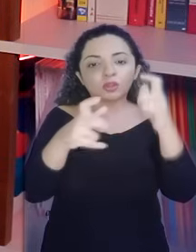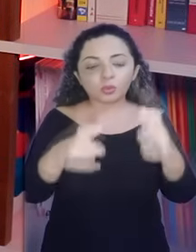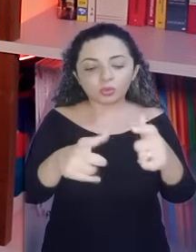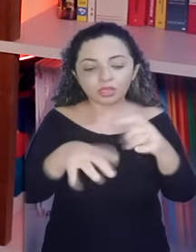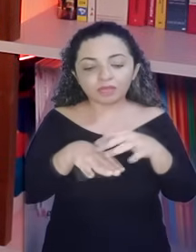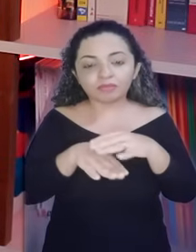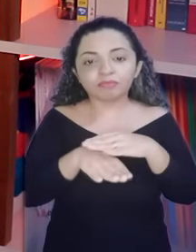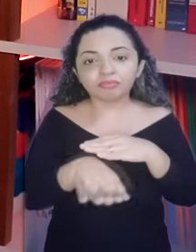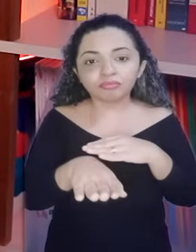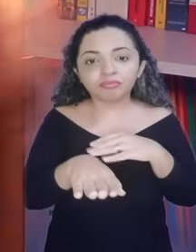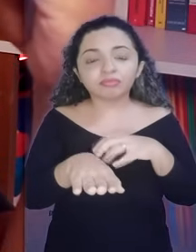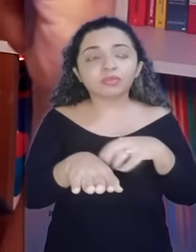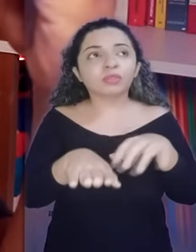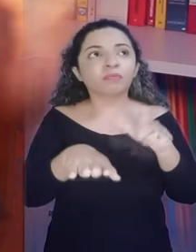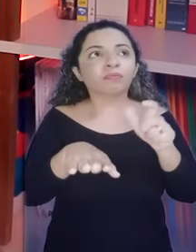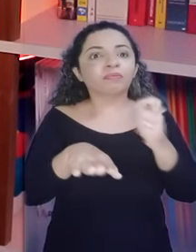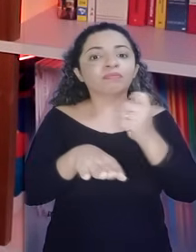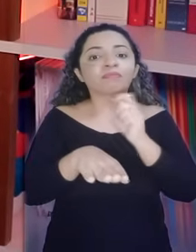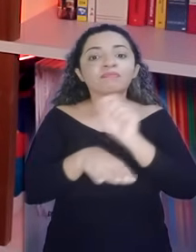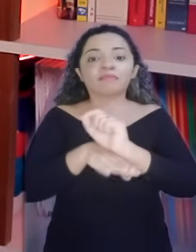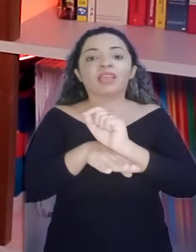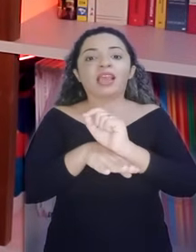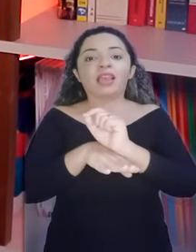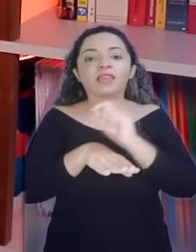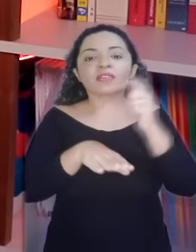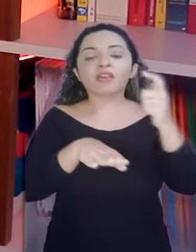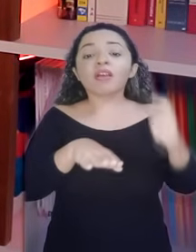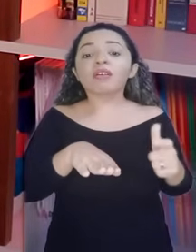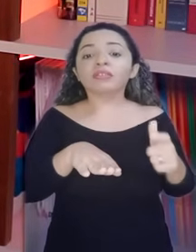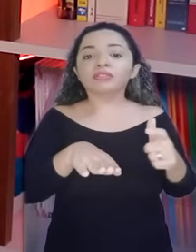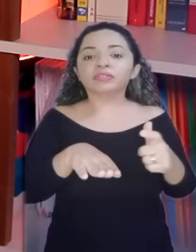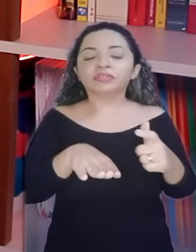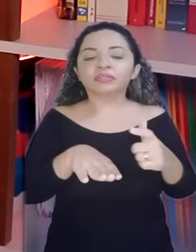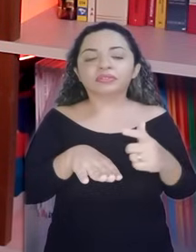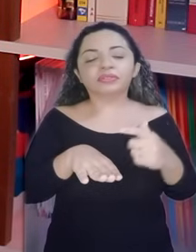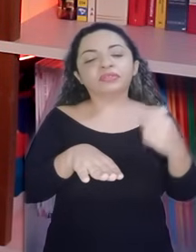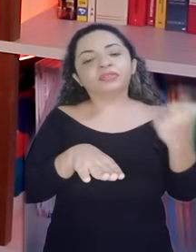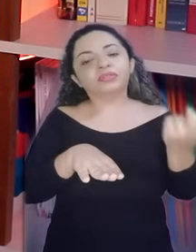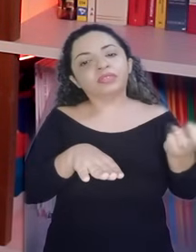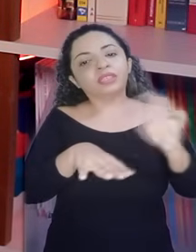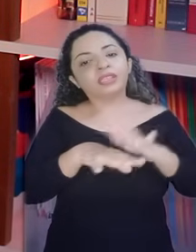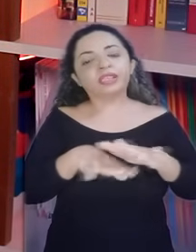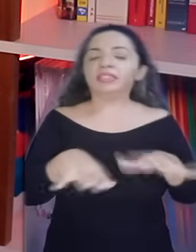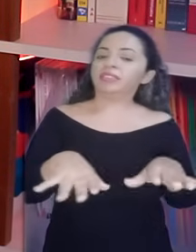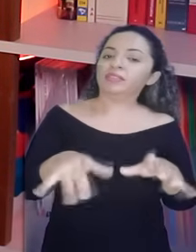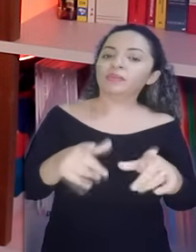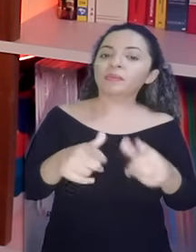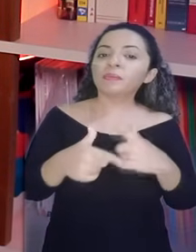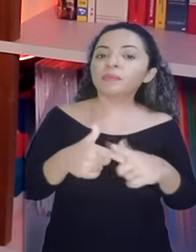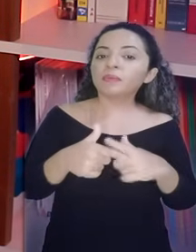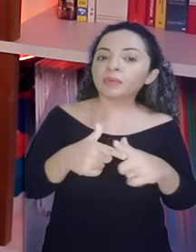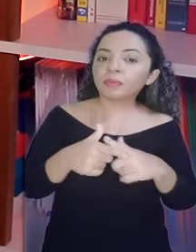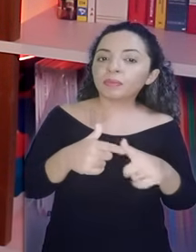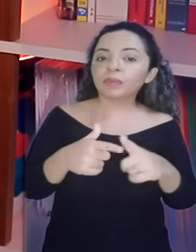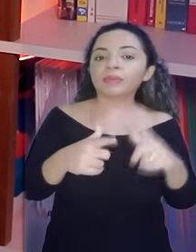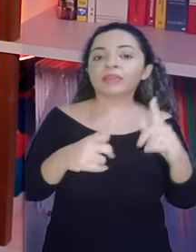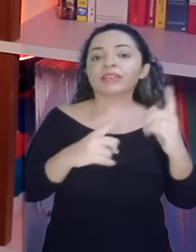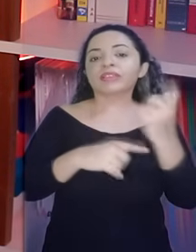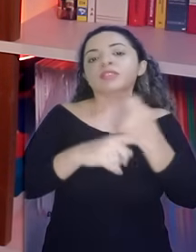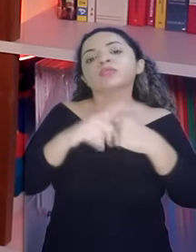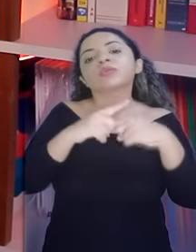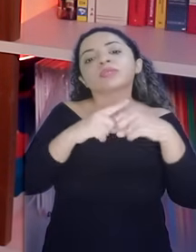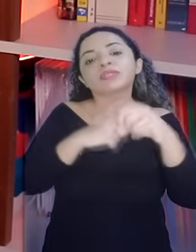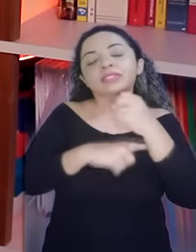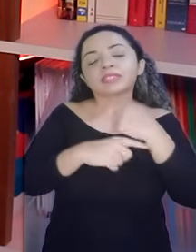mesmo problema, né? De desigualdade social muito profunda. Mas se você quer curtir quadrinhos, eu também indico uma